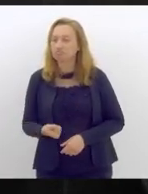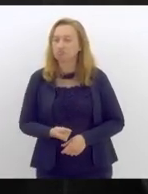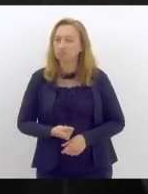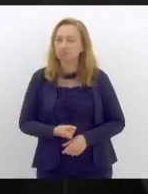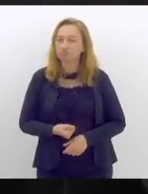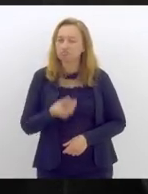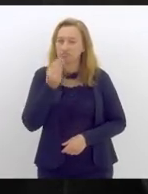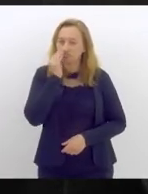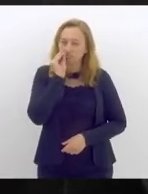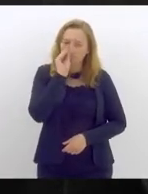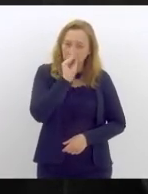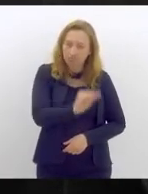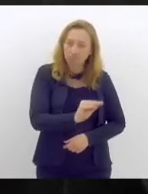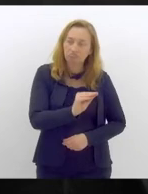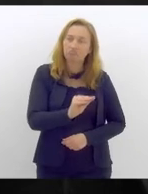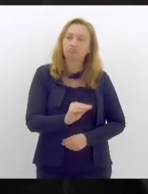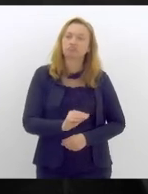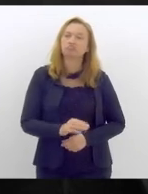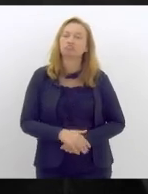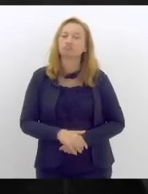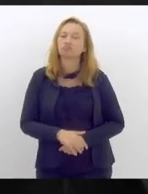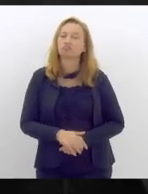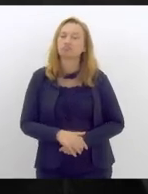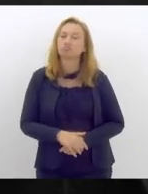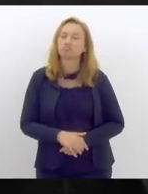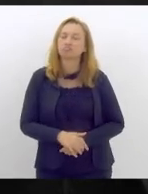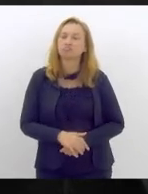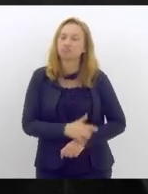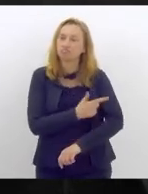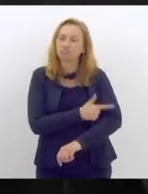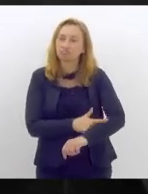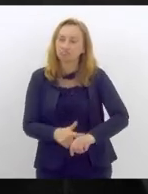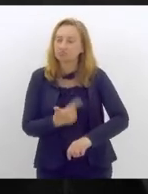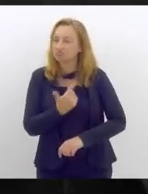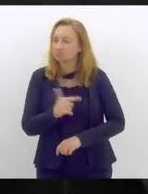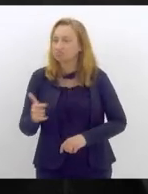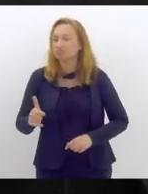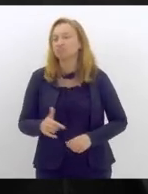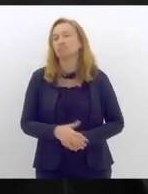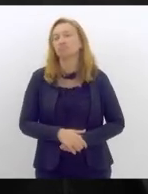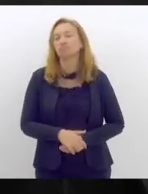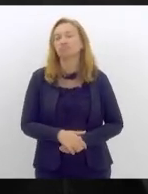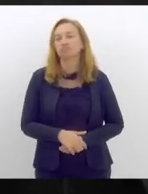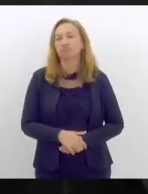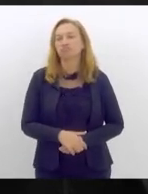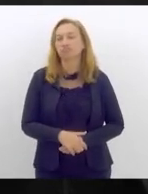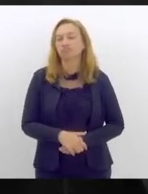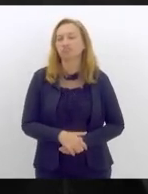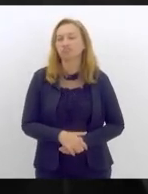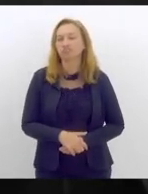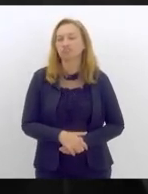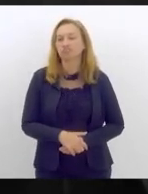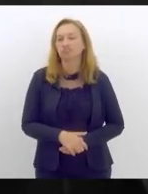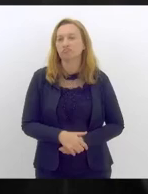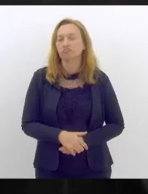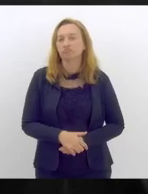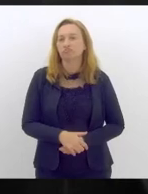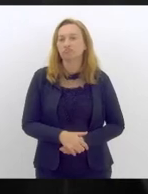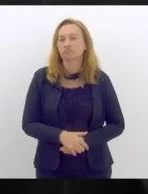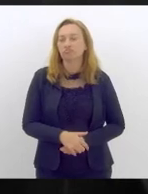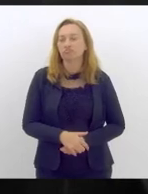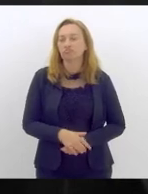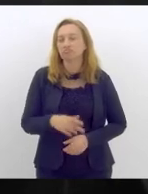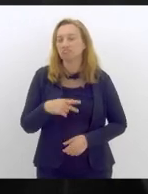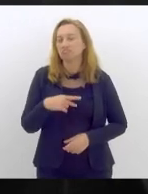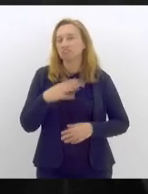desrespeitoso deselegante que não tem não se afirma como nada ao fazer